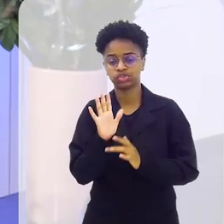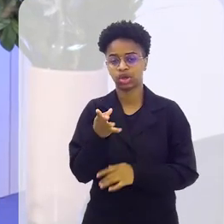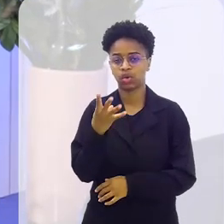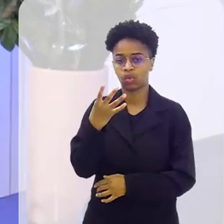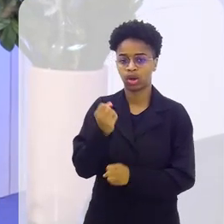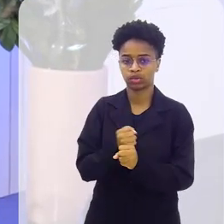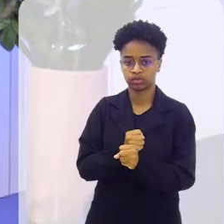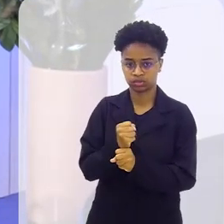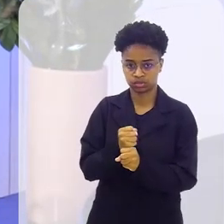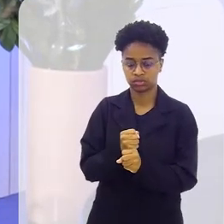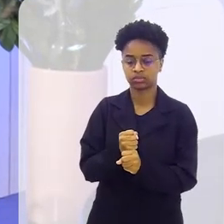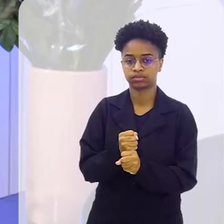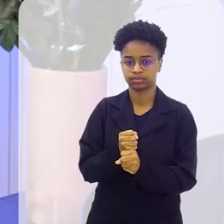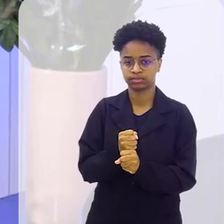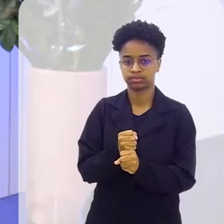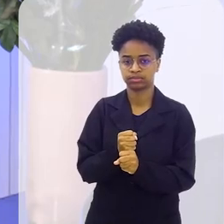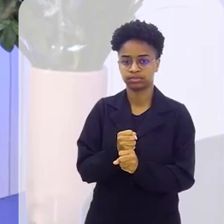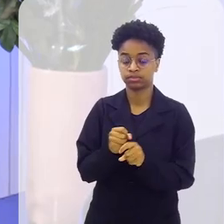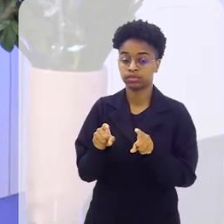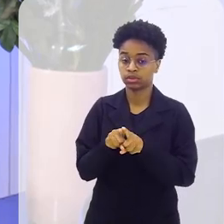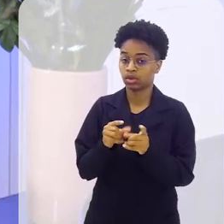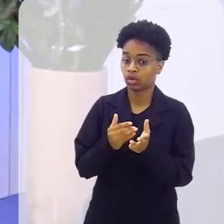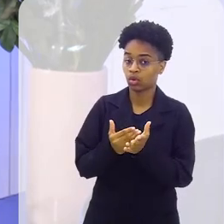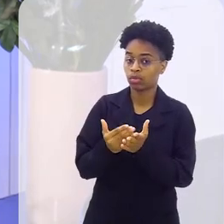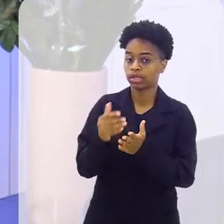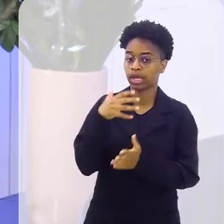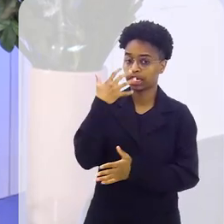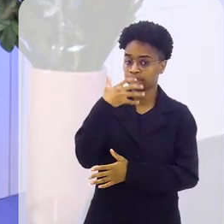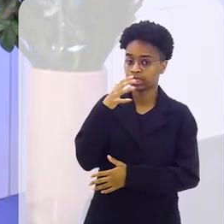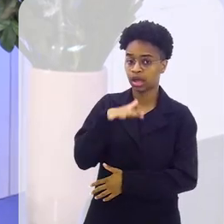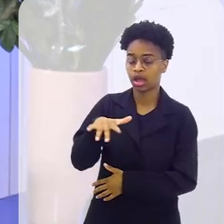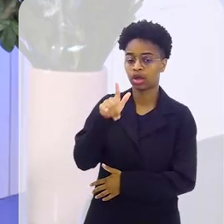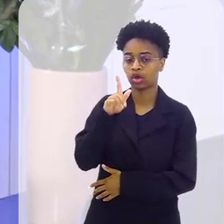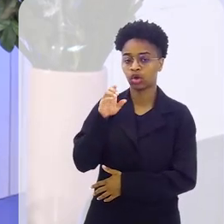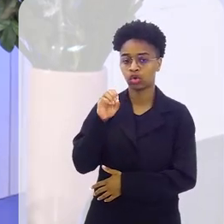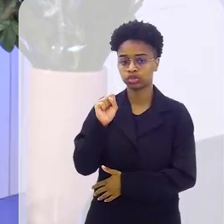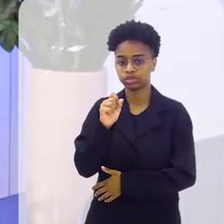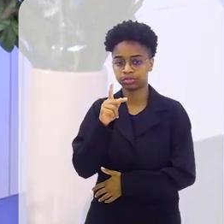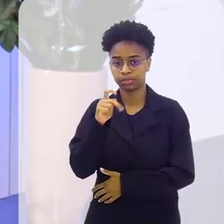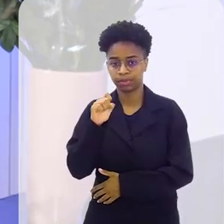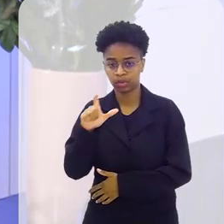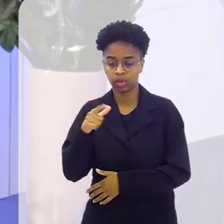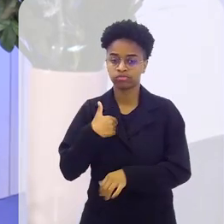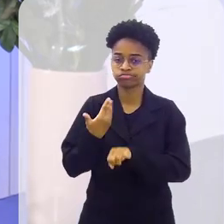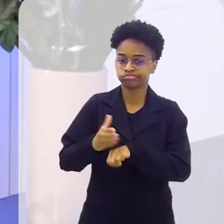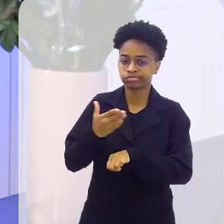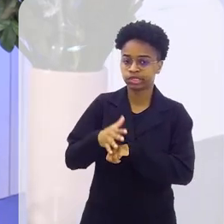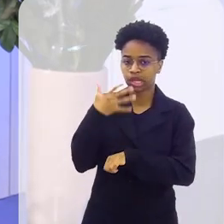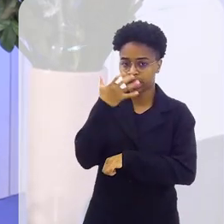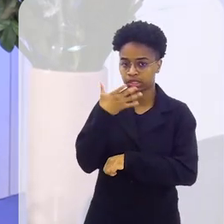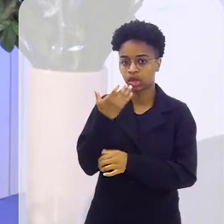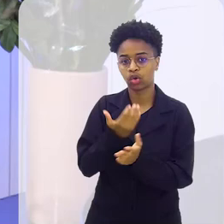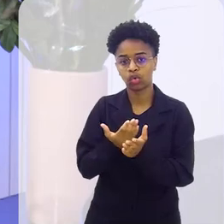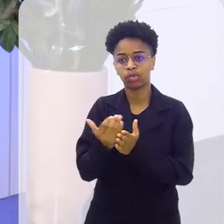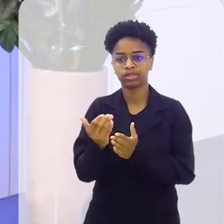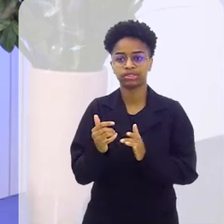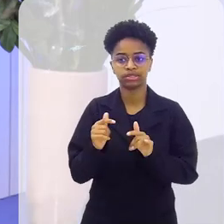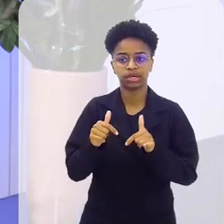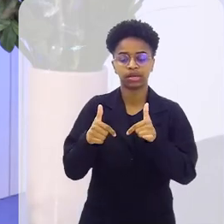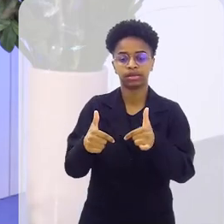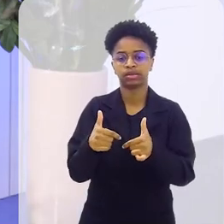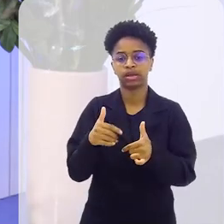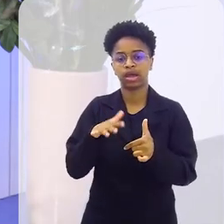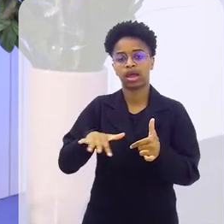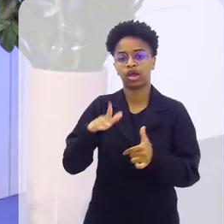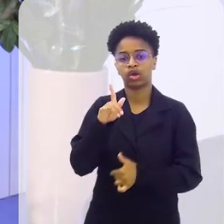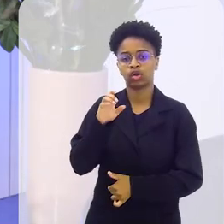tem 4 anos, e iniciei a carreira gospel. Fiz aulas de canto e comecei na carreira gospel. Estou aqui